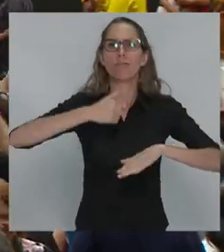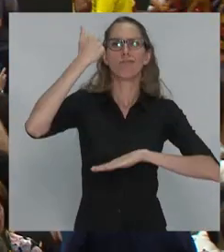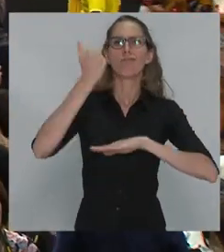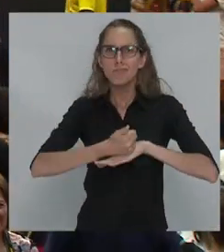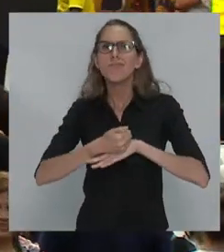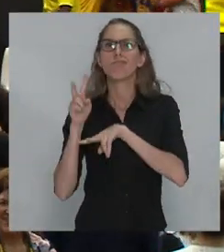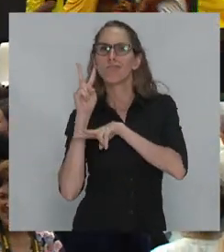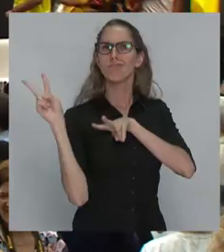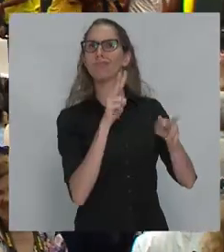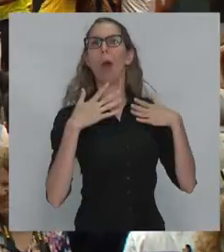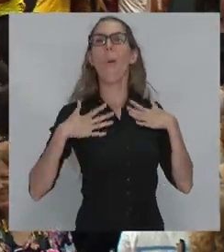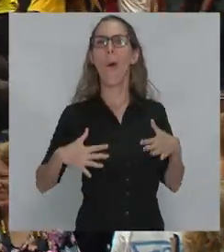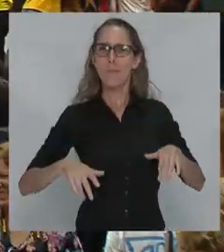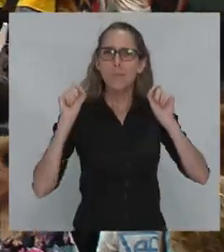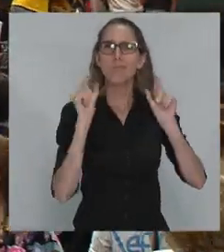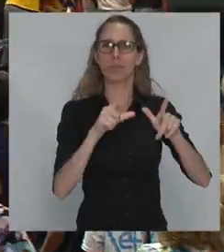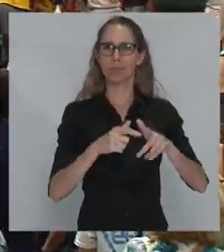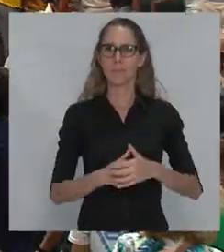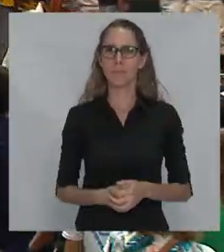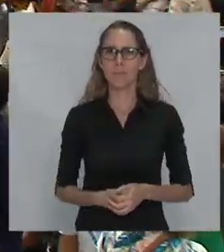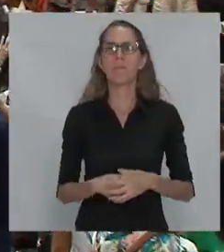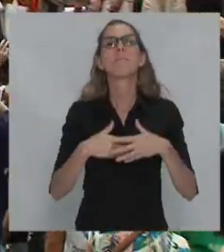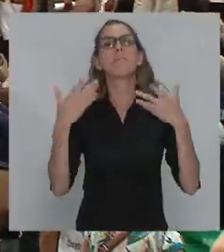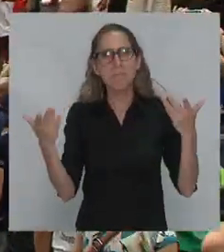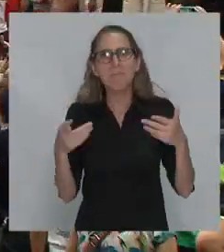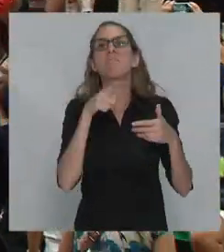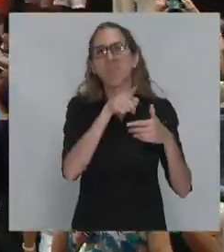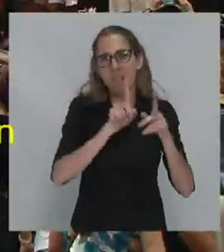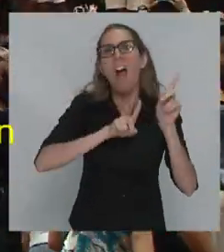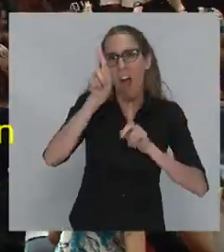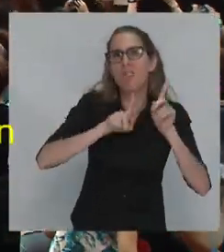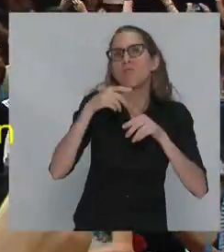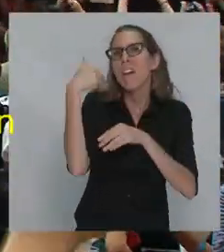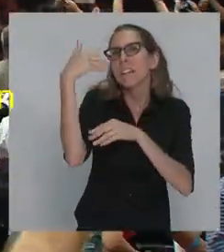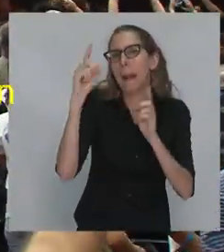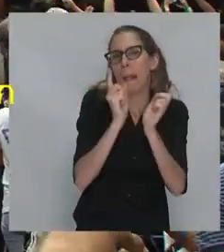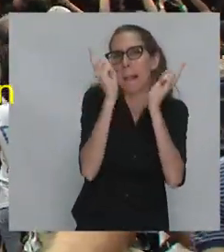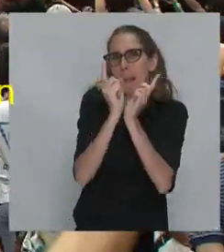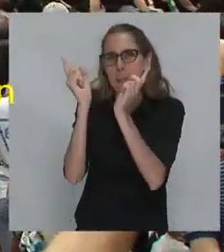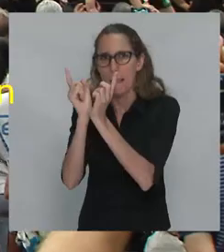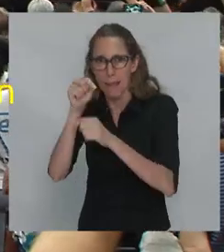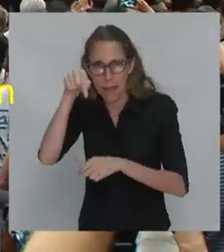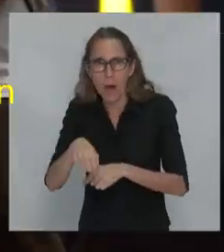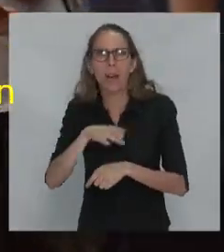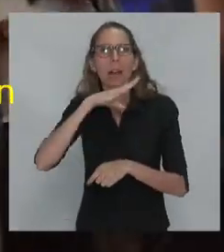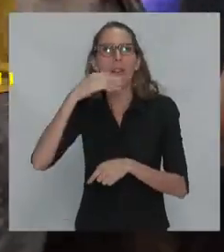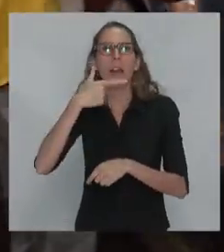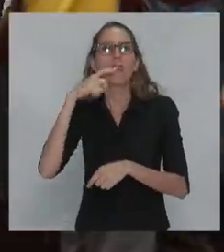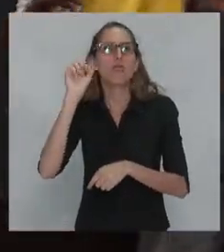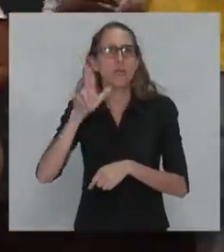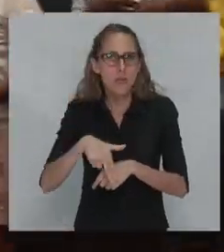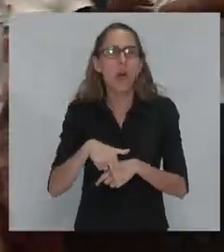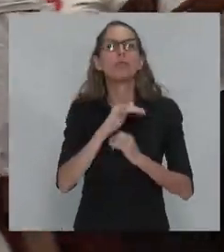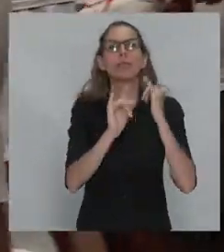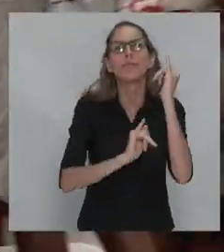corpos. E aí, algumas falas rápidas. Nós teremos o Jason, que vai falar para nós um